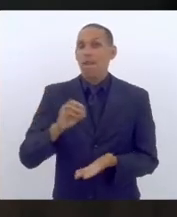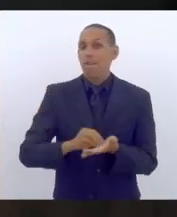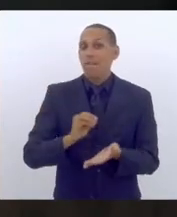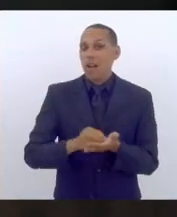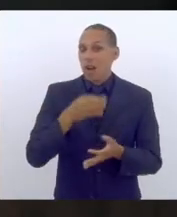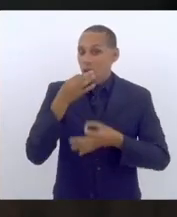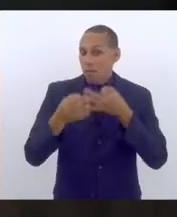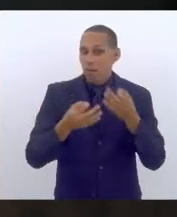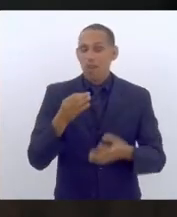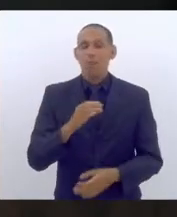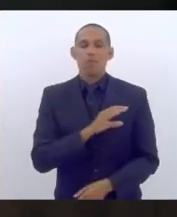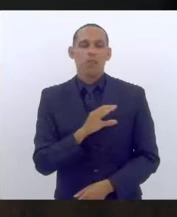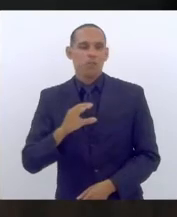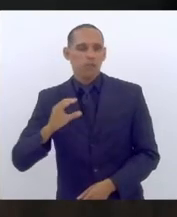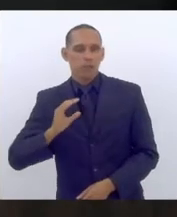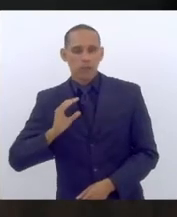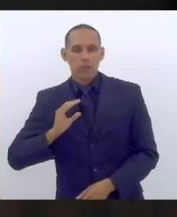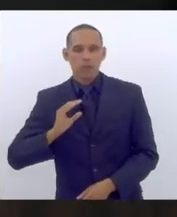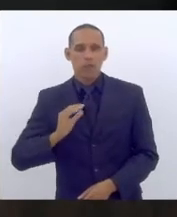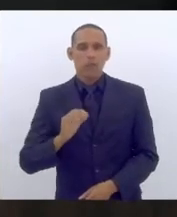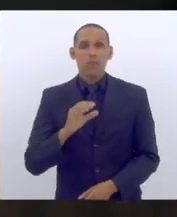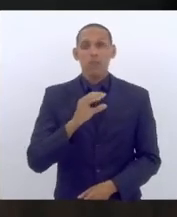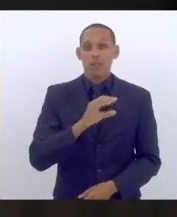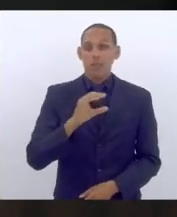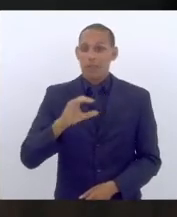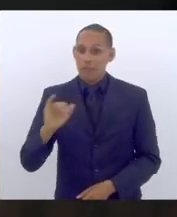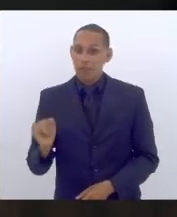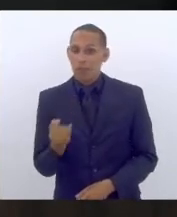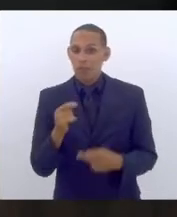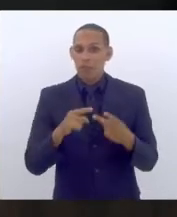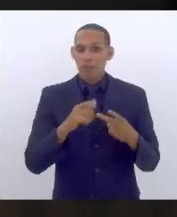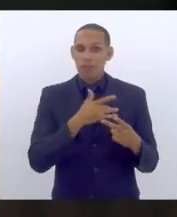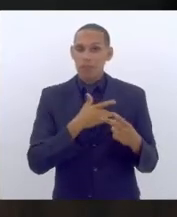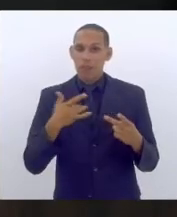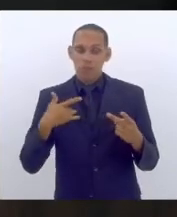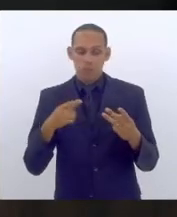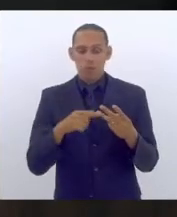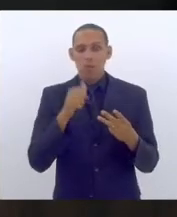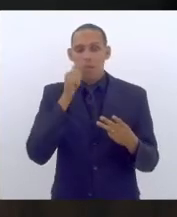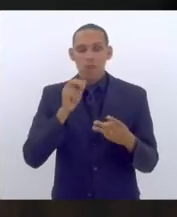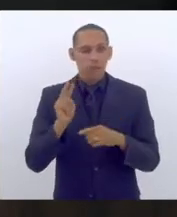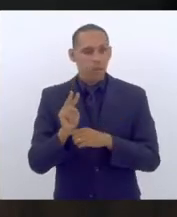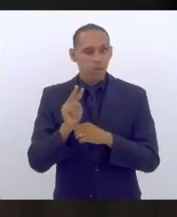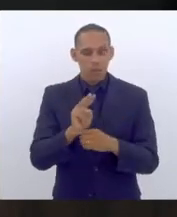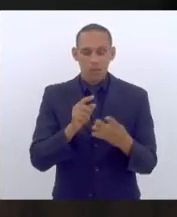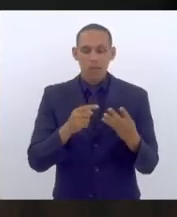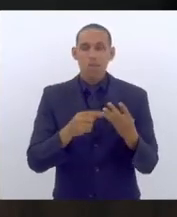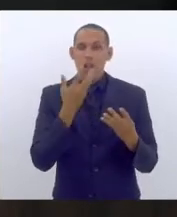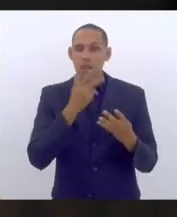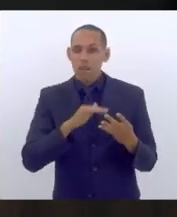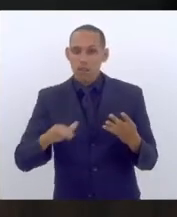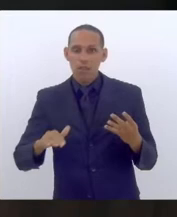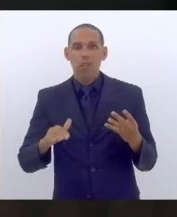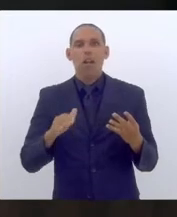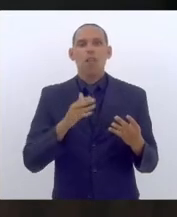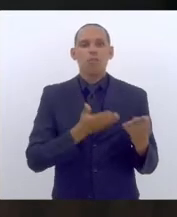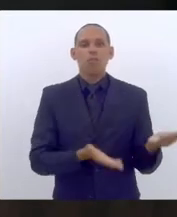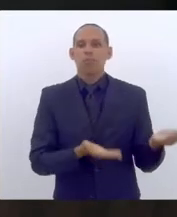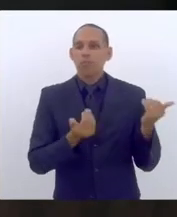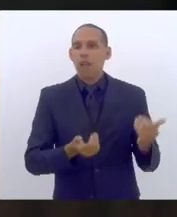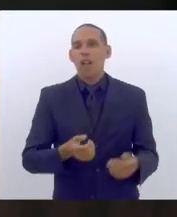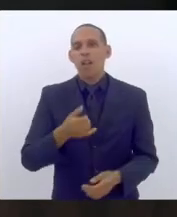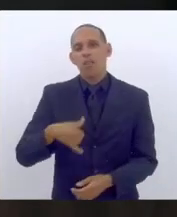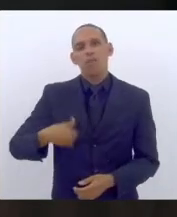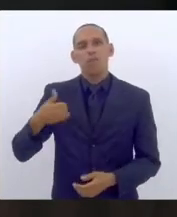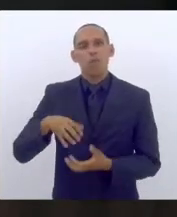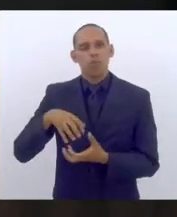das comissões de construção Constituição e justiça e saúde defesa do direito da mulher são da grande adolescência do Idoso e de orçamento